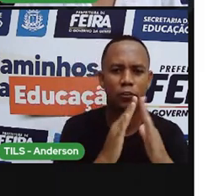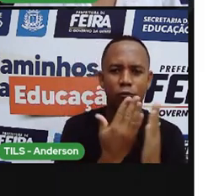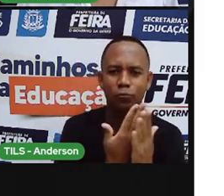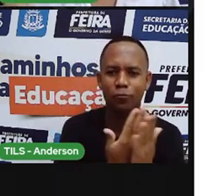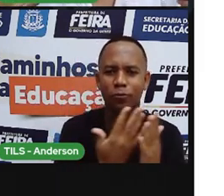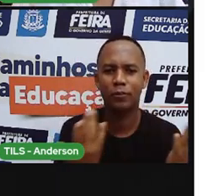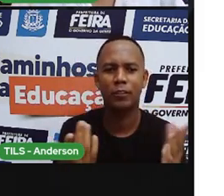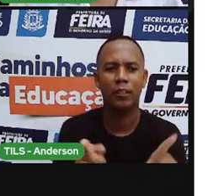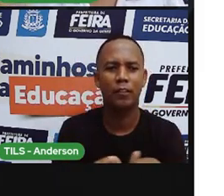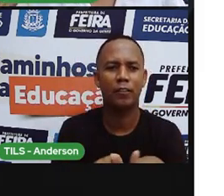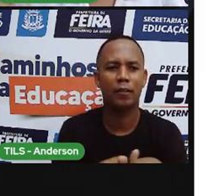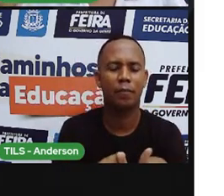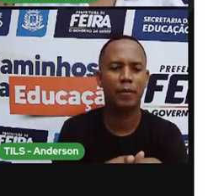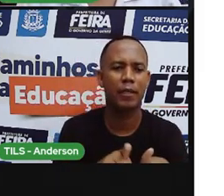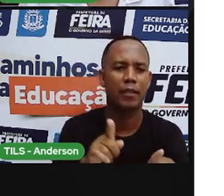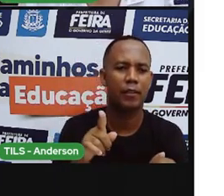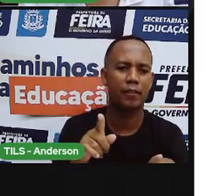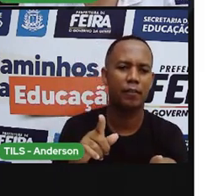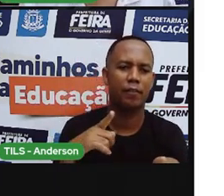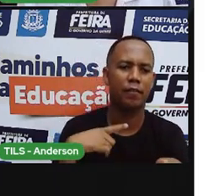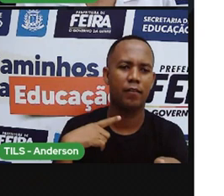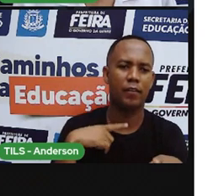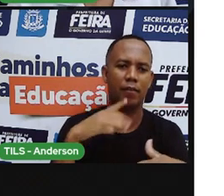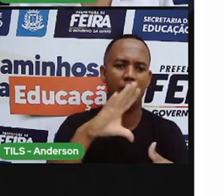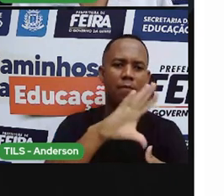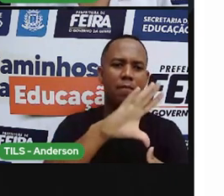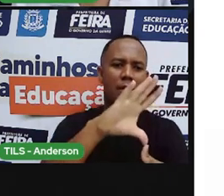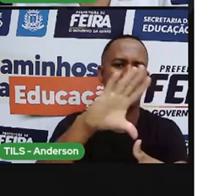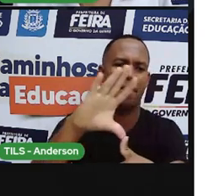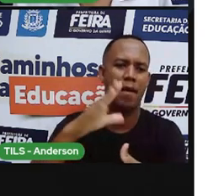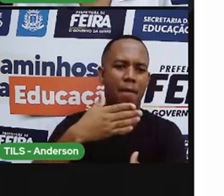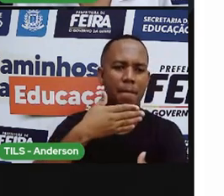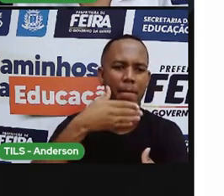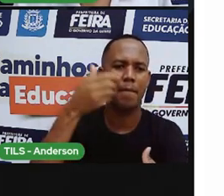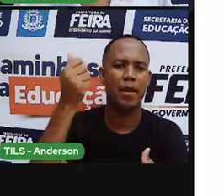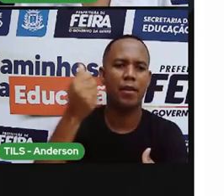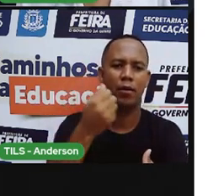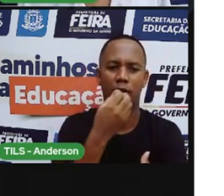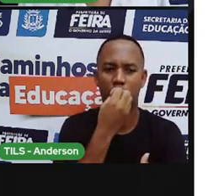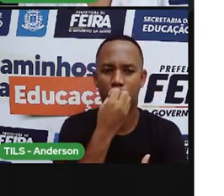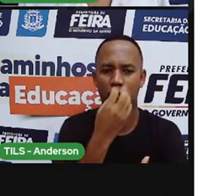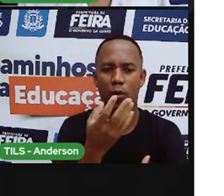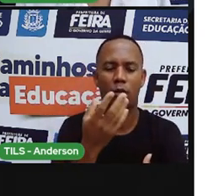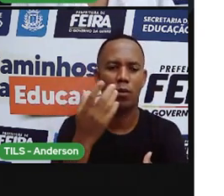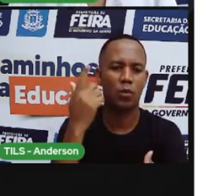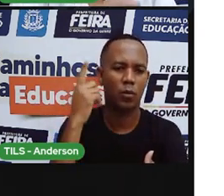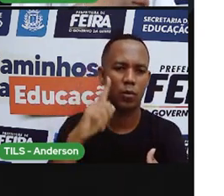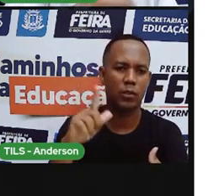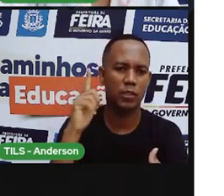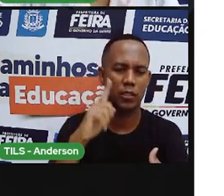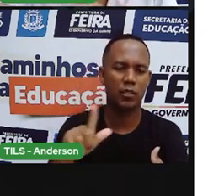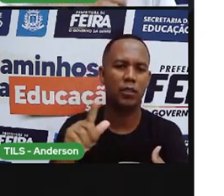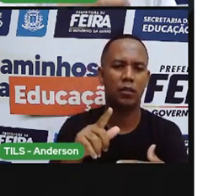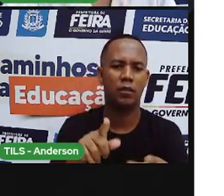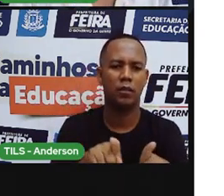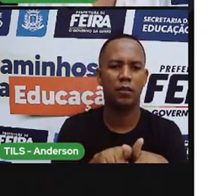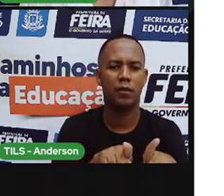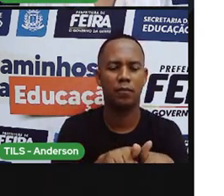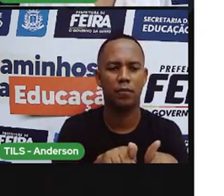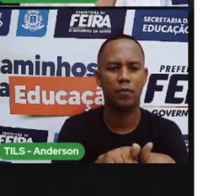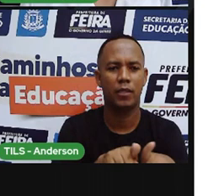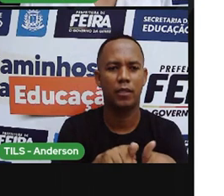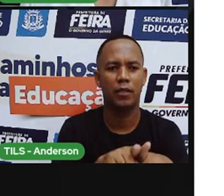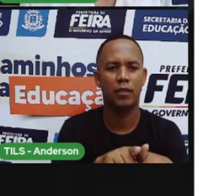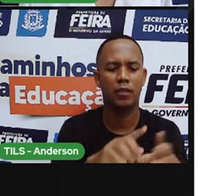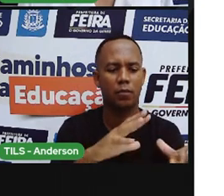disso, para terem mapas cada vez melhores. Porque com mapas bons, eles vão conseguir o quê? Um melhor detalhamento do